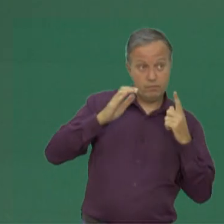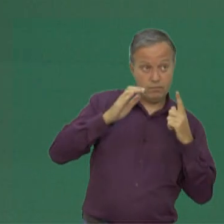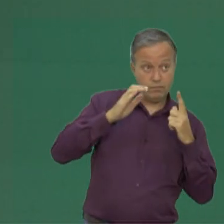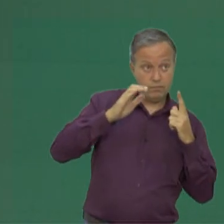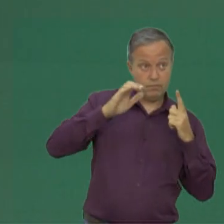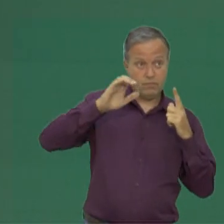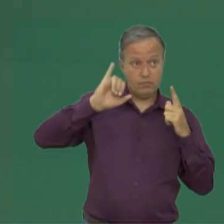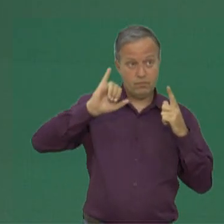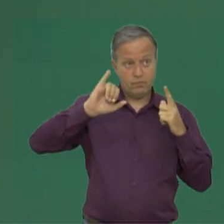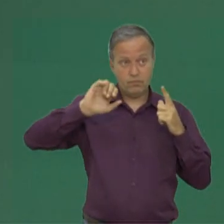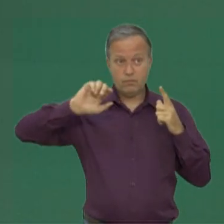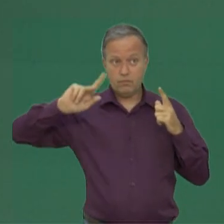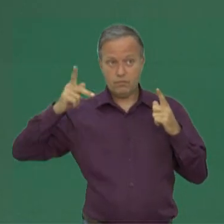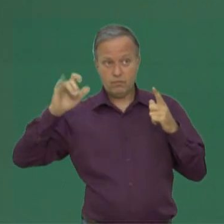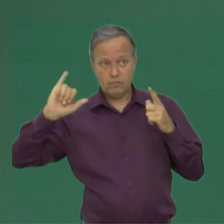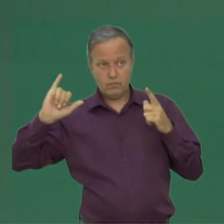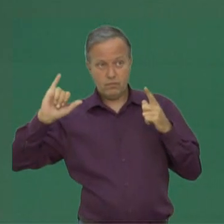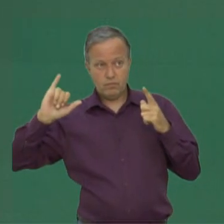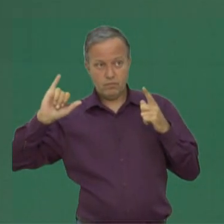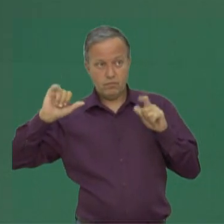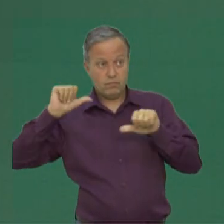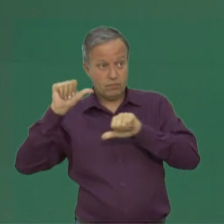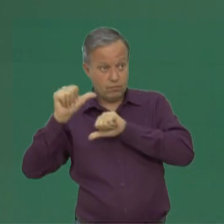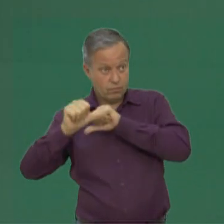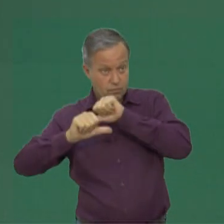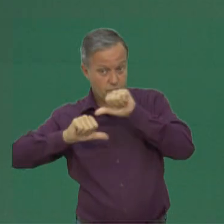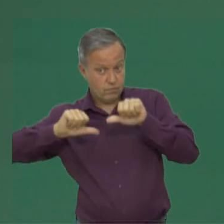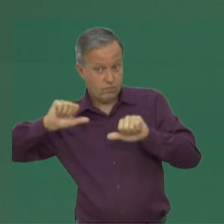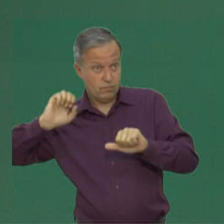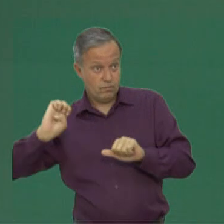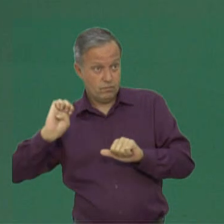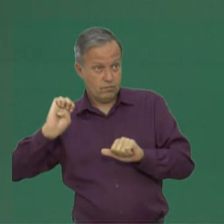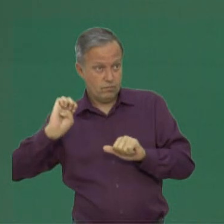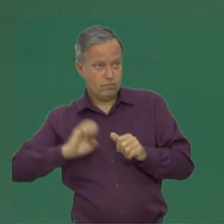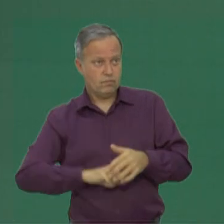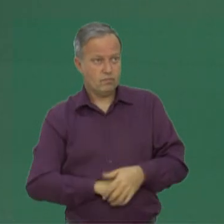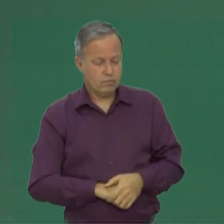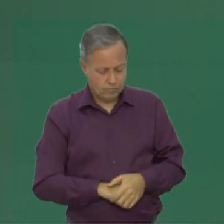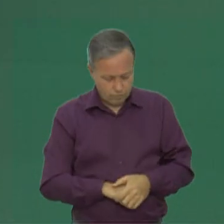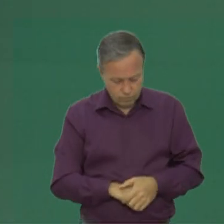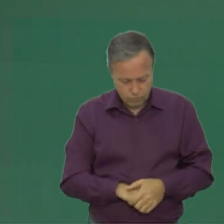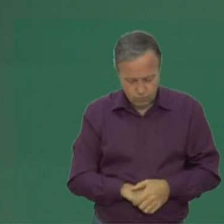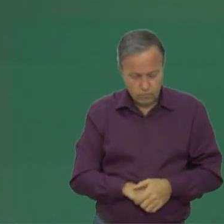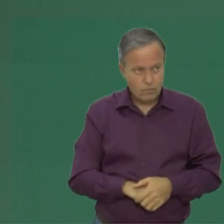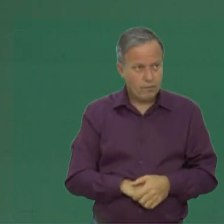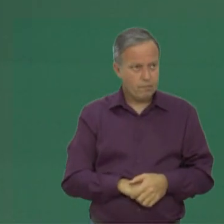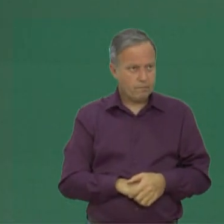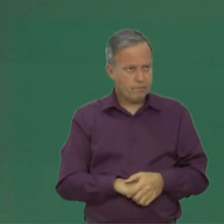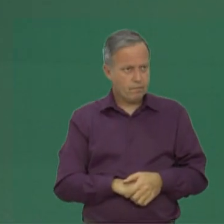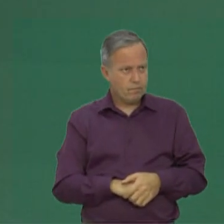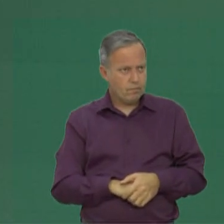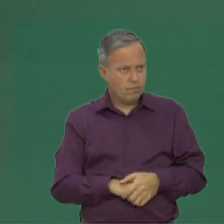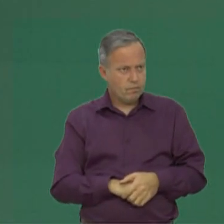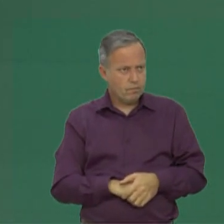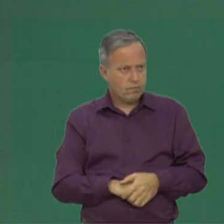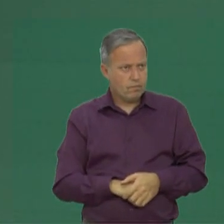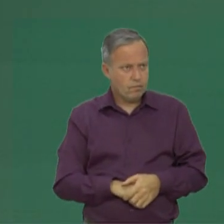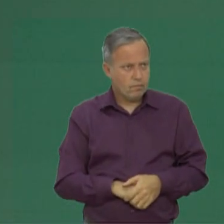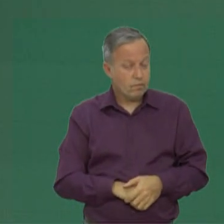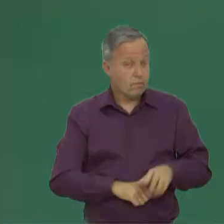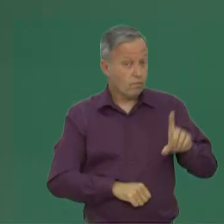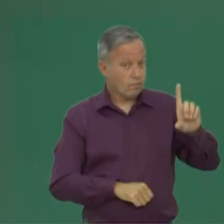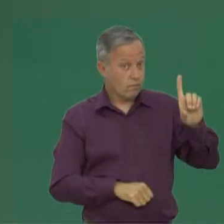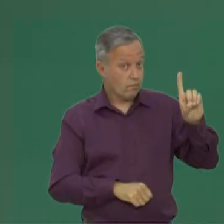se convierte em E, como em português. Dolores e